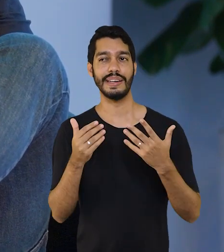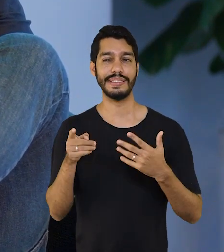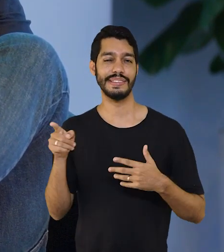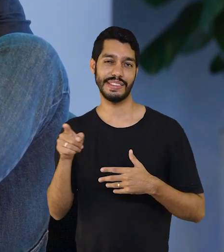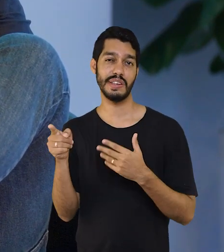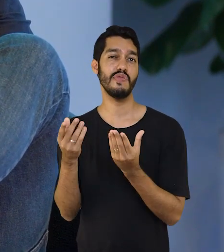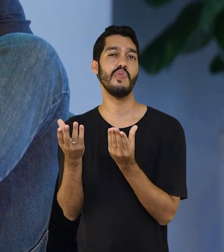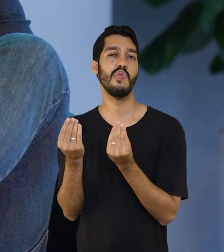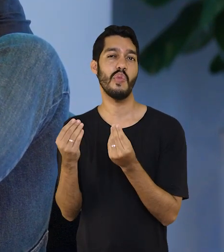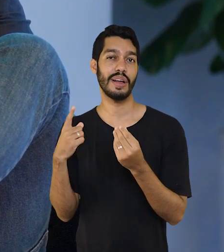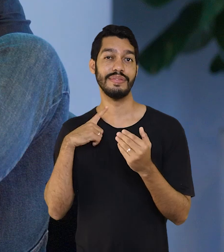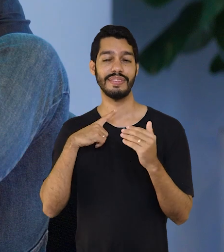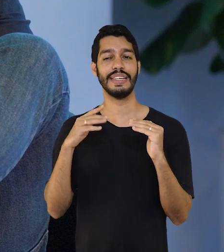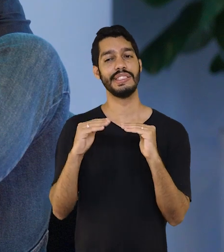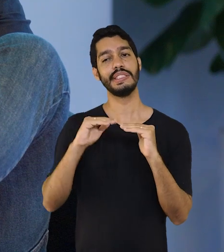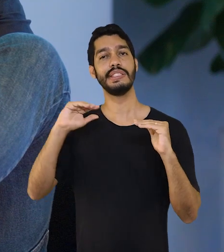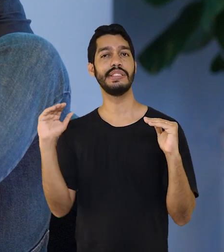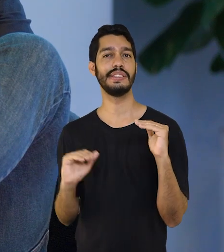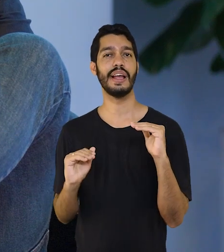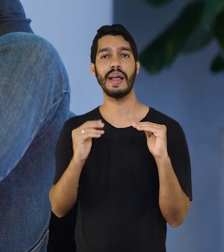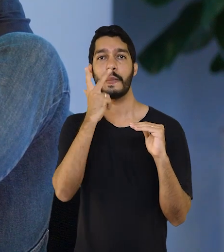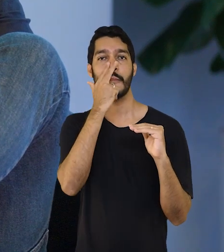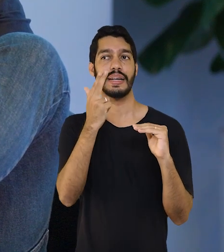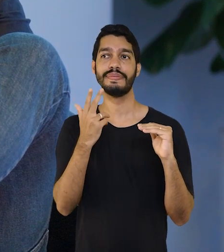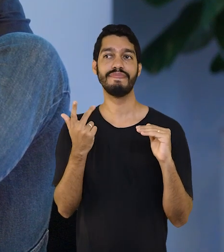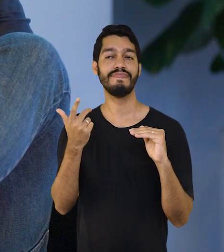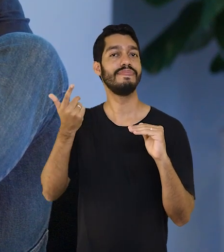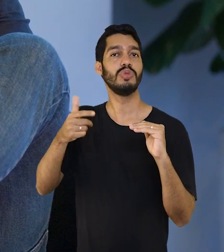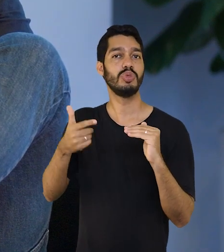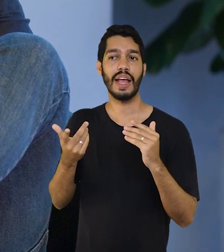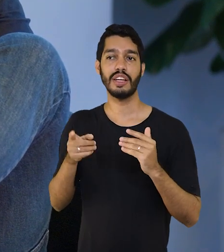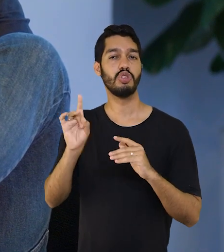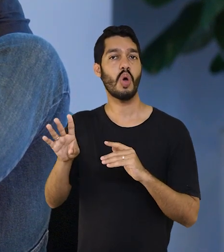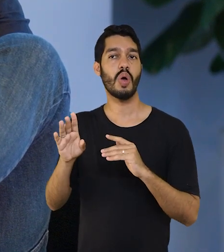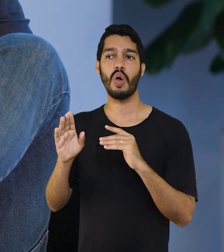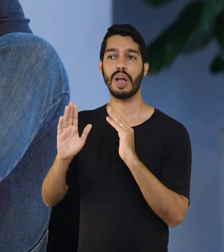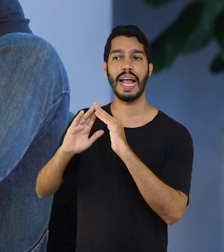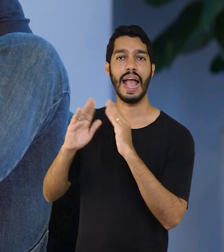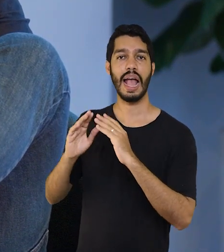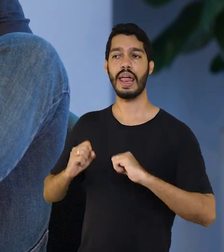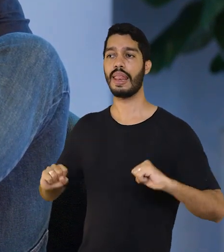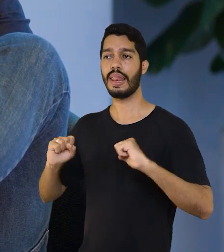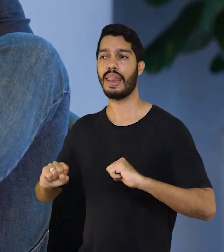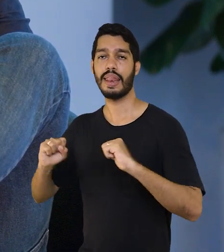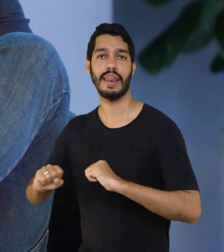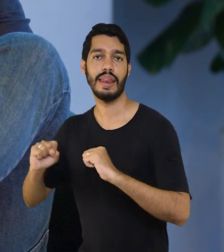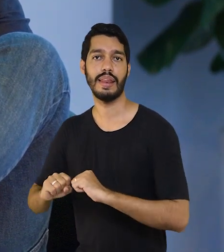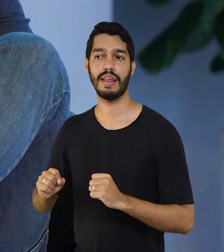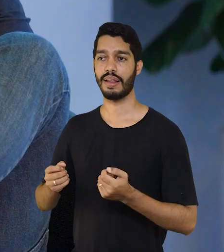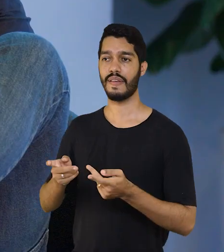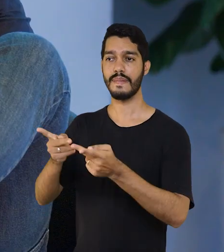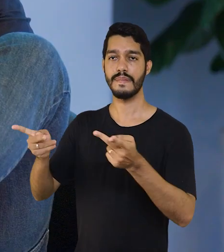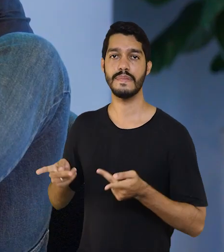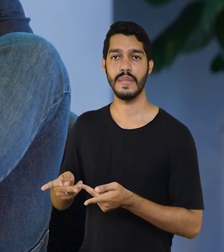mulheres ainda eram muitas vezes tratadas como num papel de dona do lar e